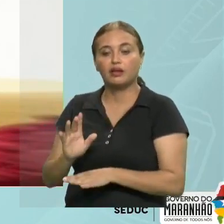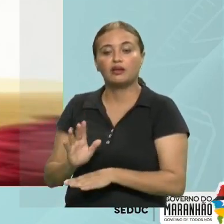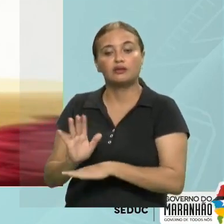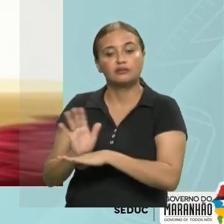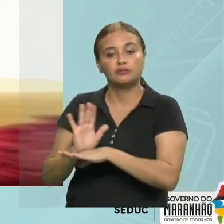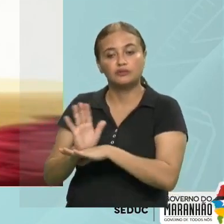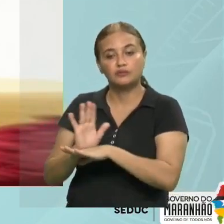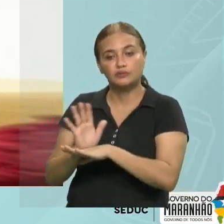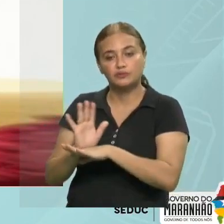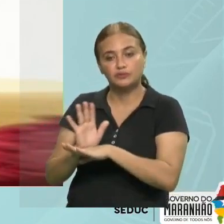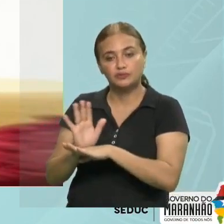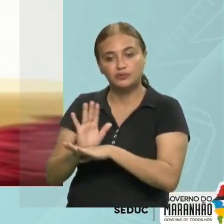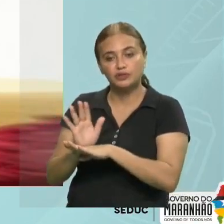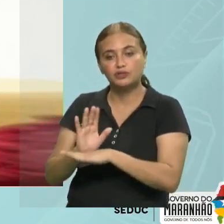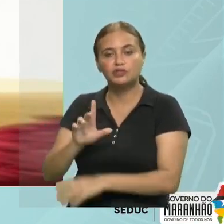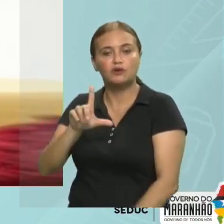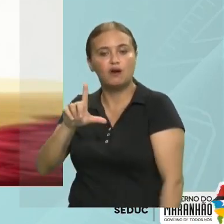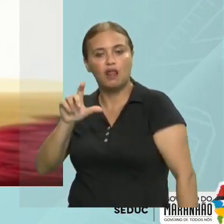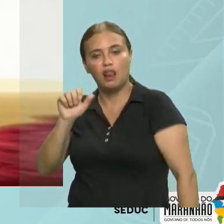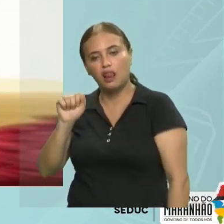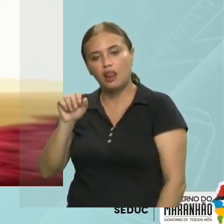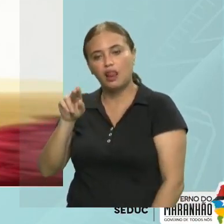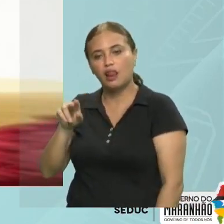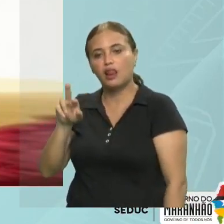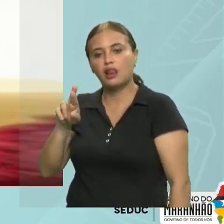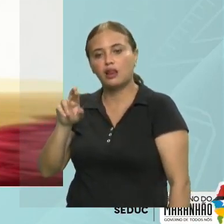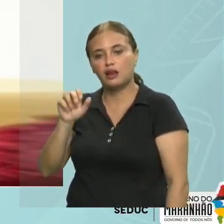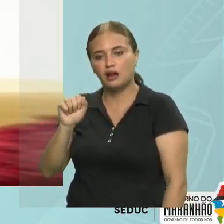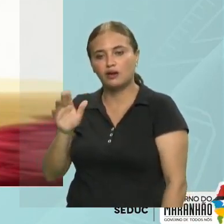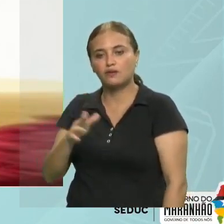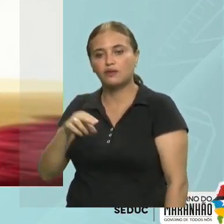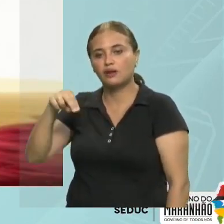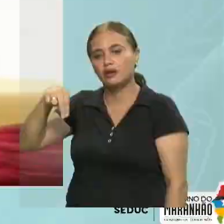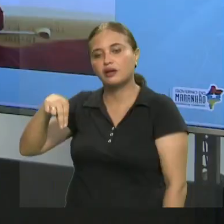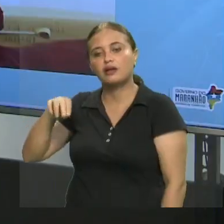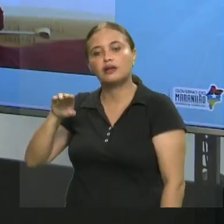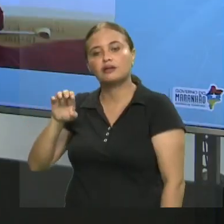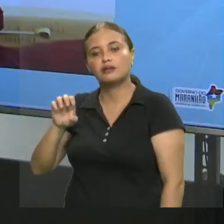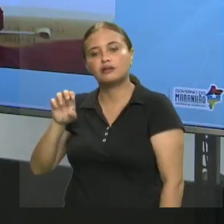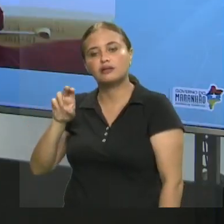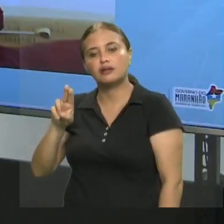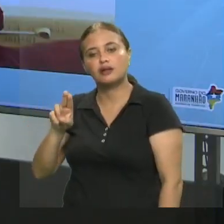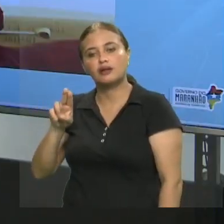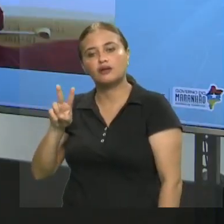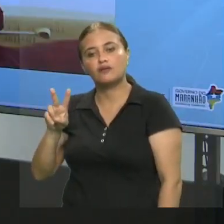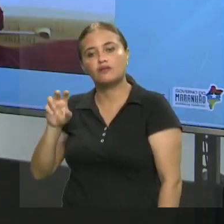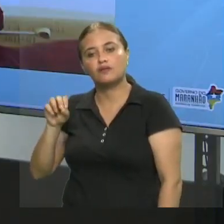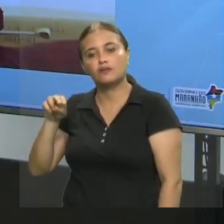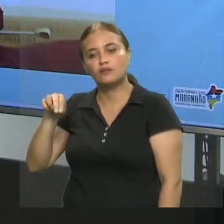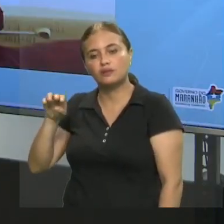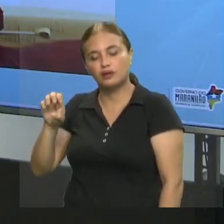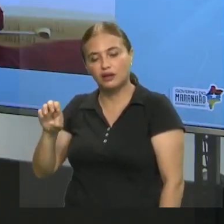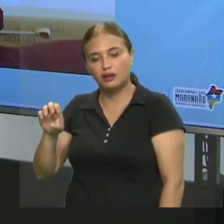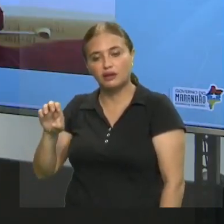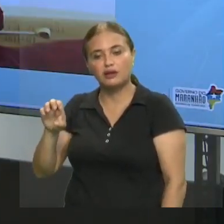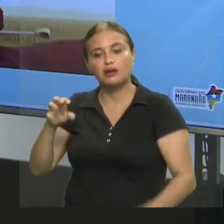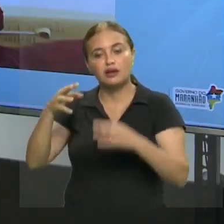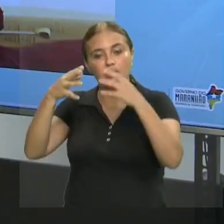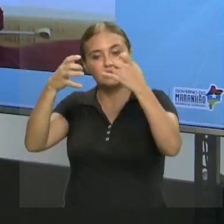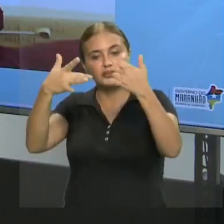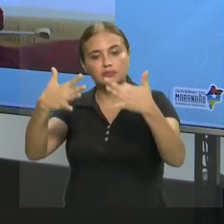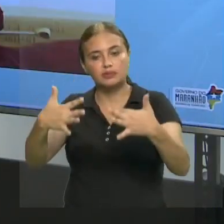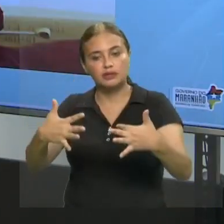The Last Night, que é um vídeo finlandês, e a gente vai ver como é que às vezes o hábito, ele pode